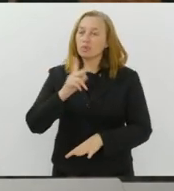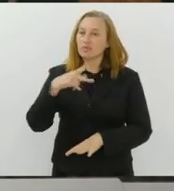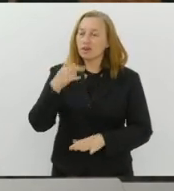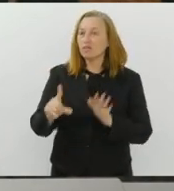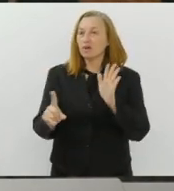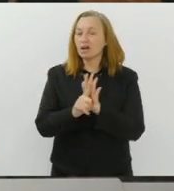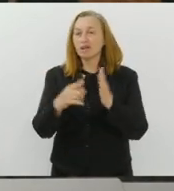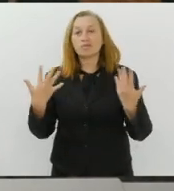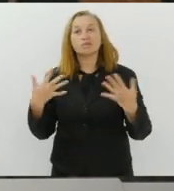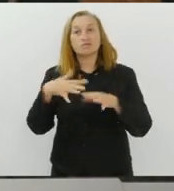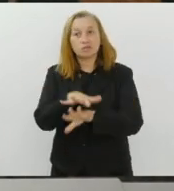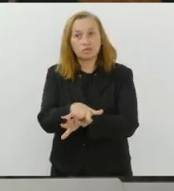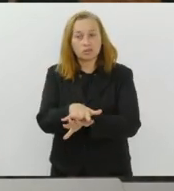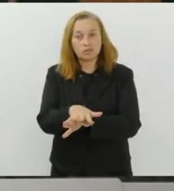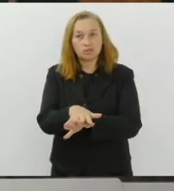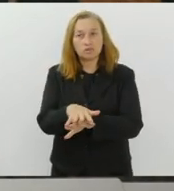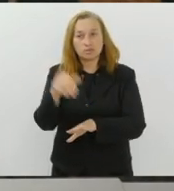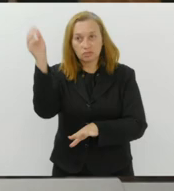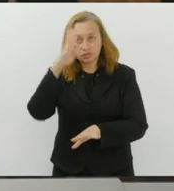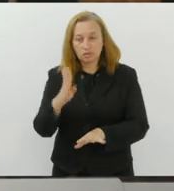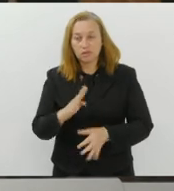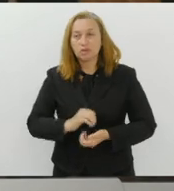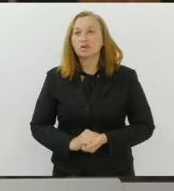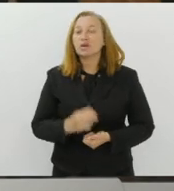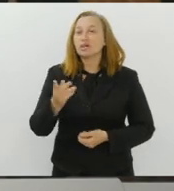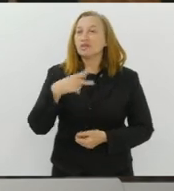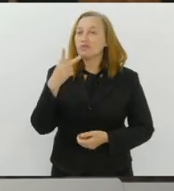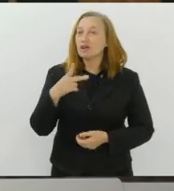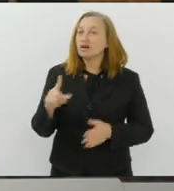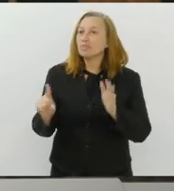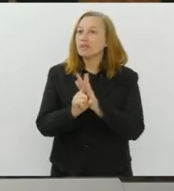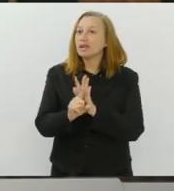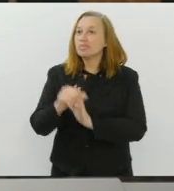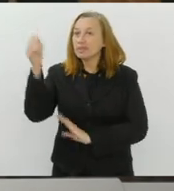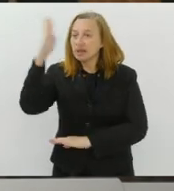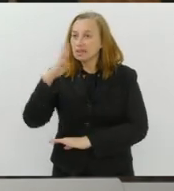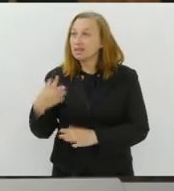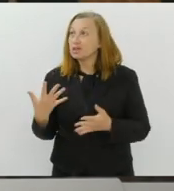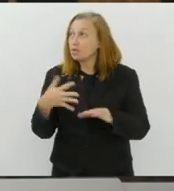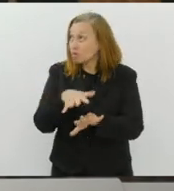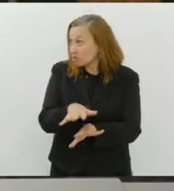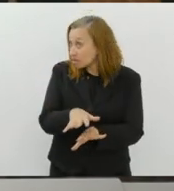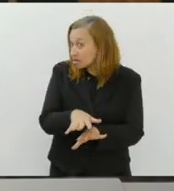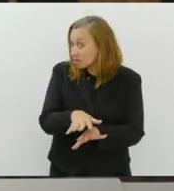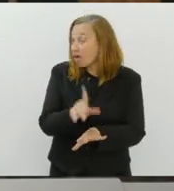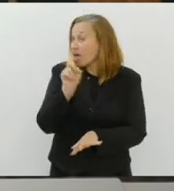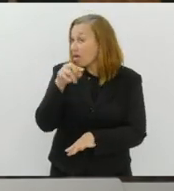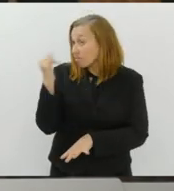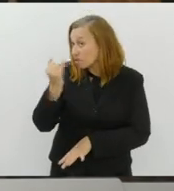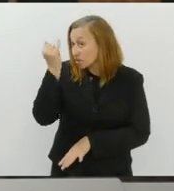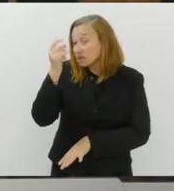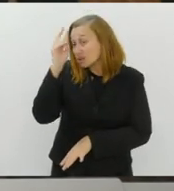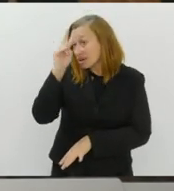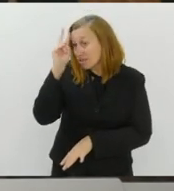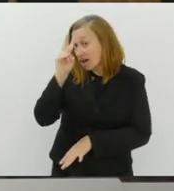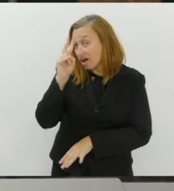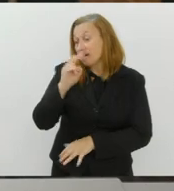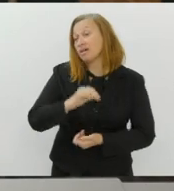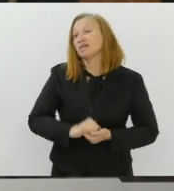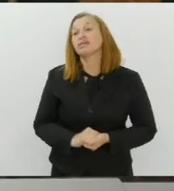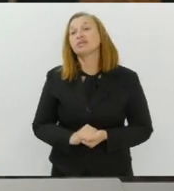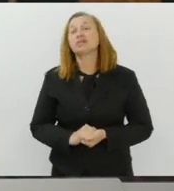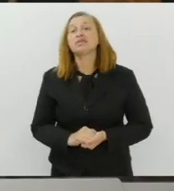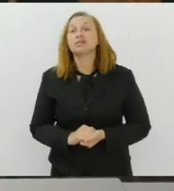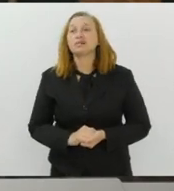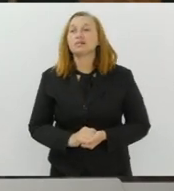de Inclusão. E, falando da Lei Brasileira de Inclusão, gente, é importante lembrar, trazer